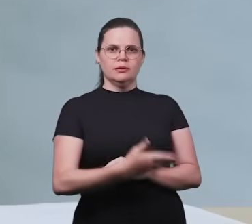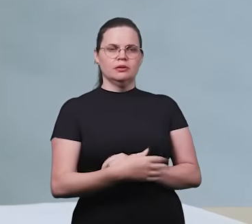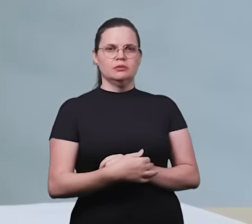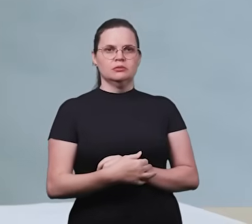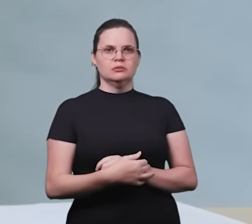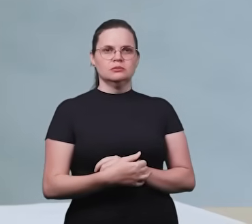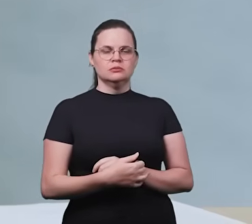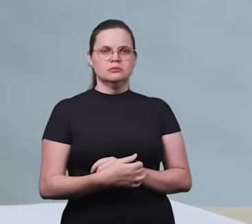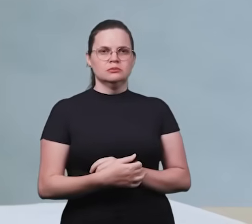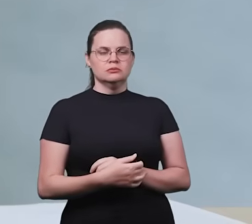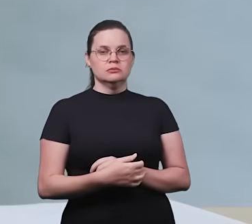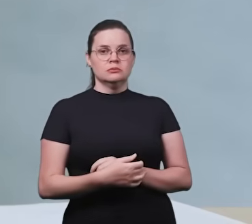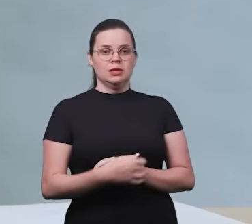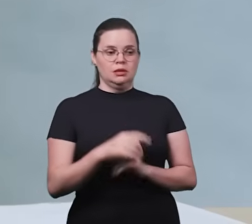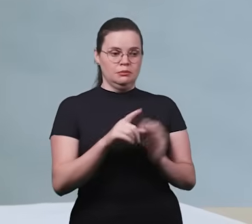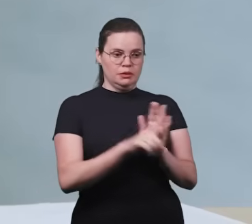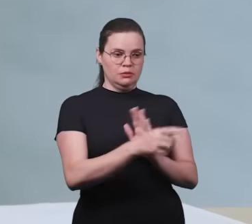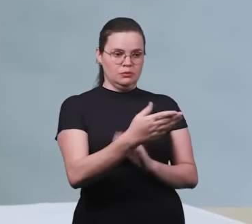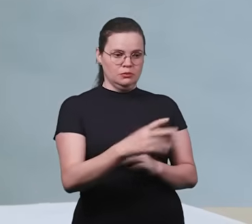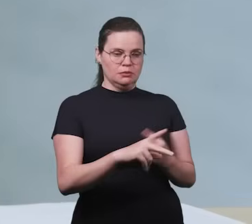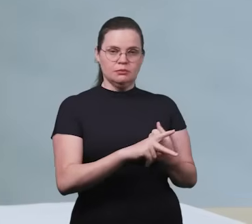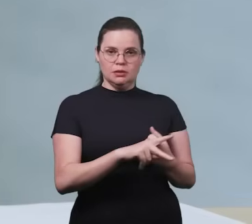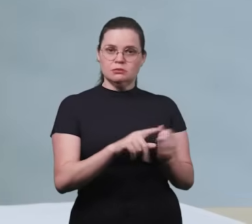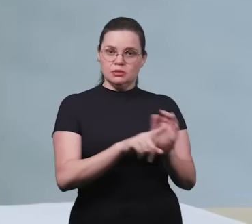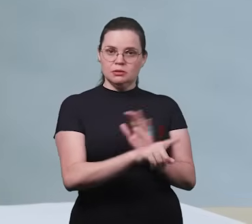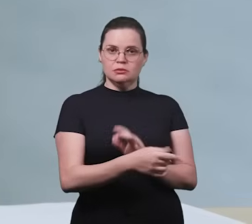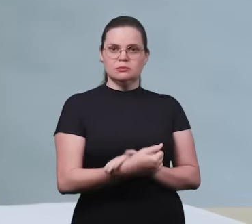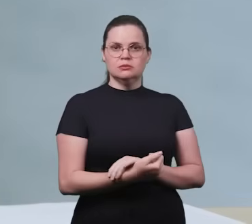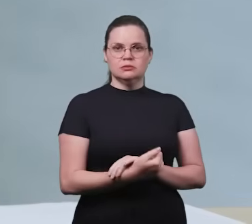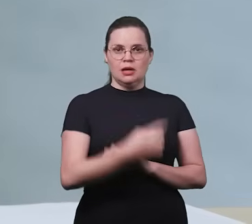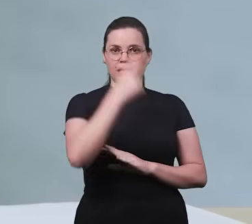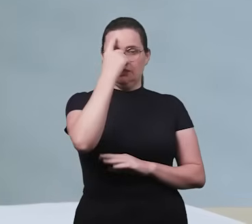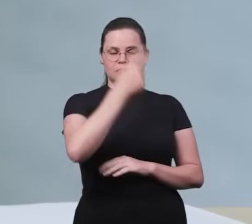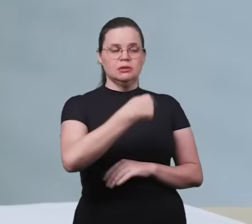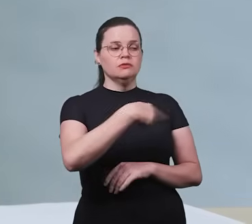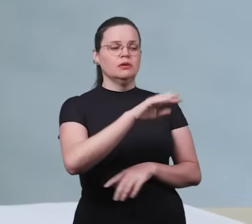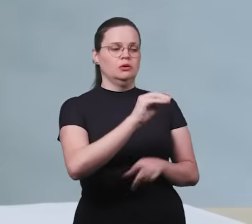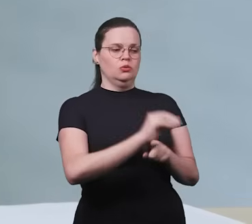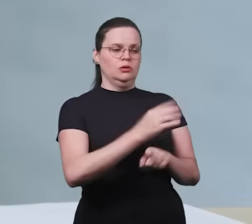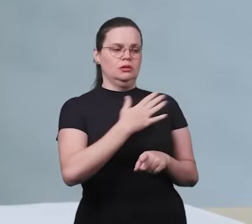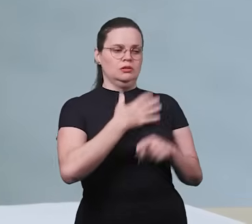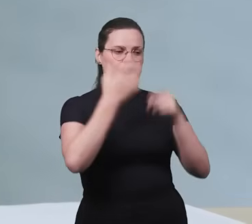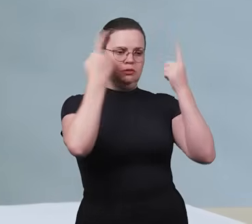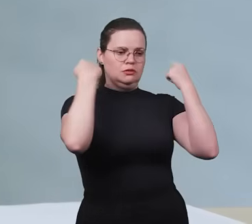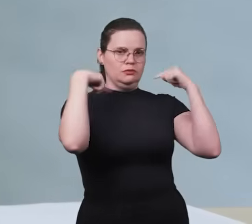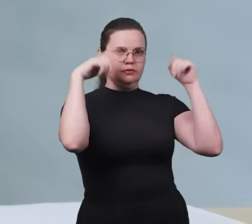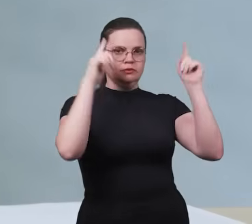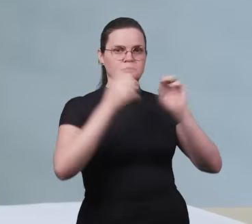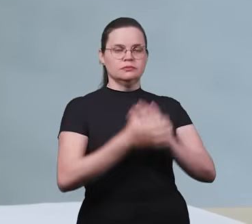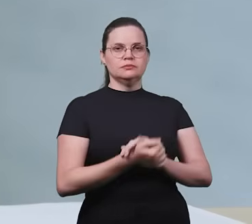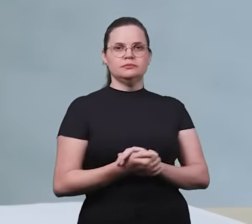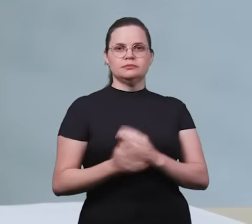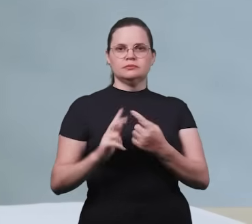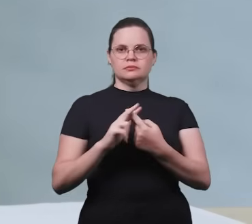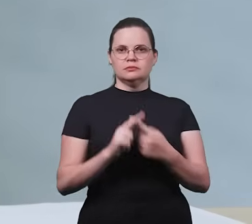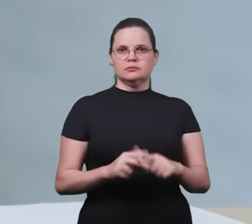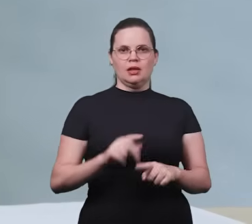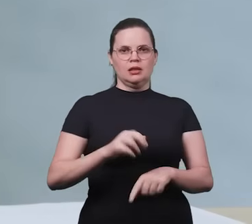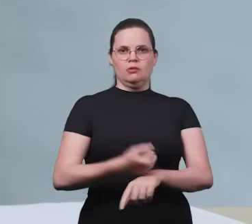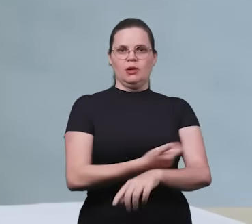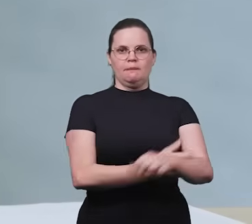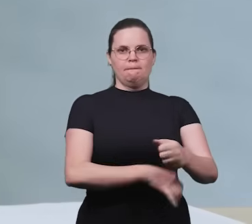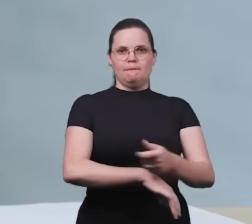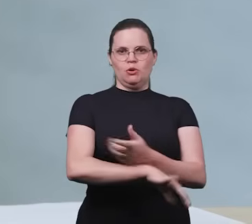Ele determina então que Pedro ele cuide das suas ovelhas, né? E essa restauração ela não foi